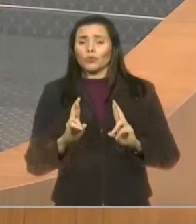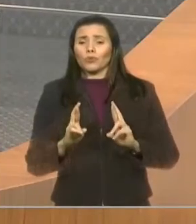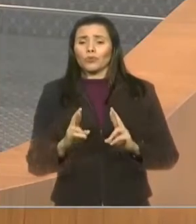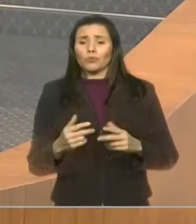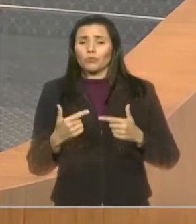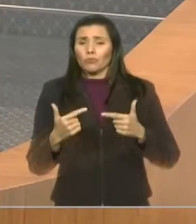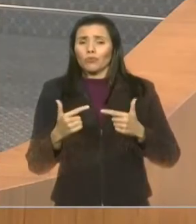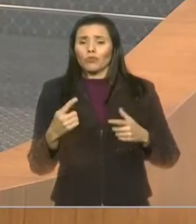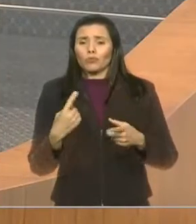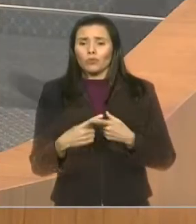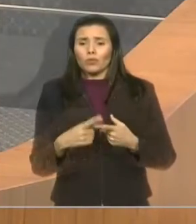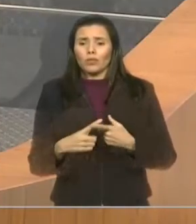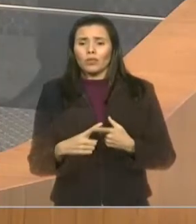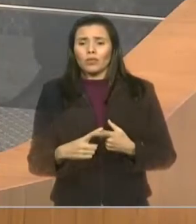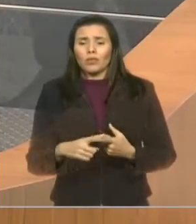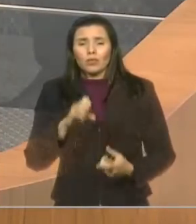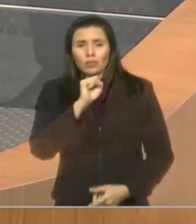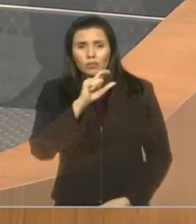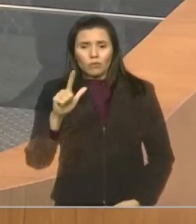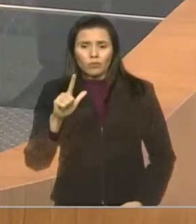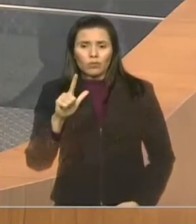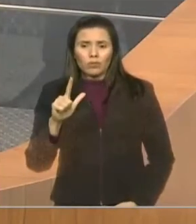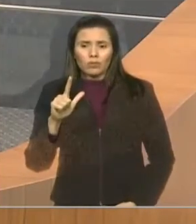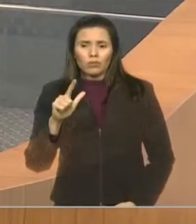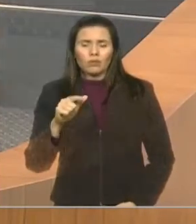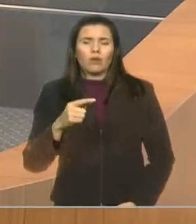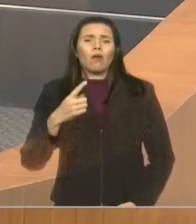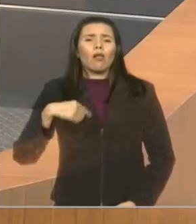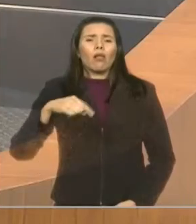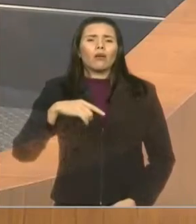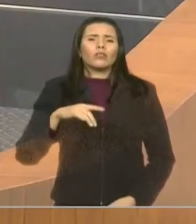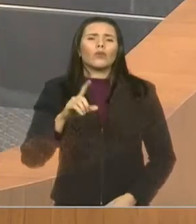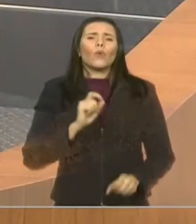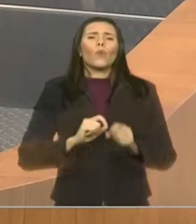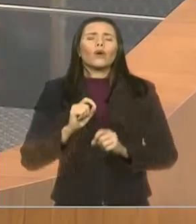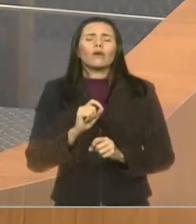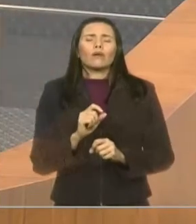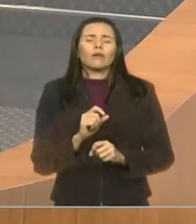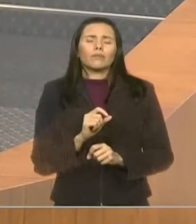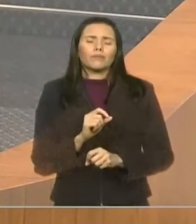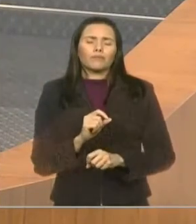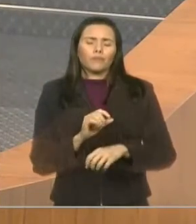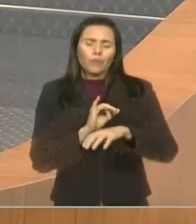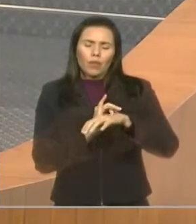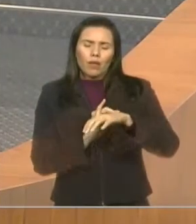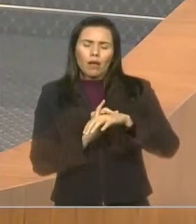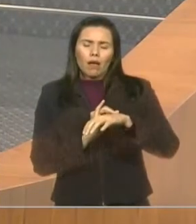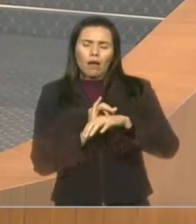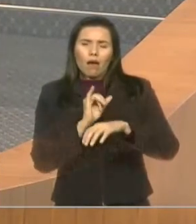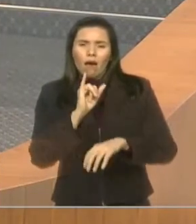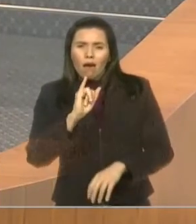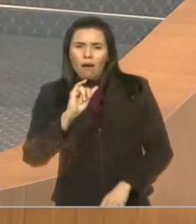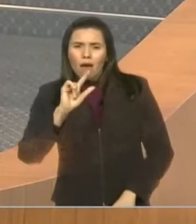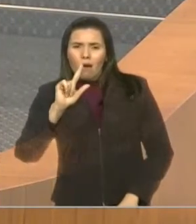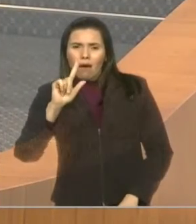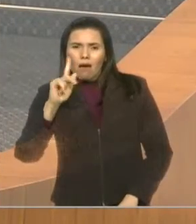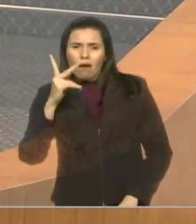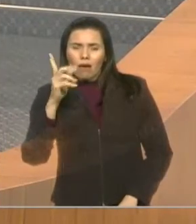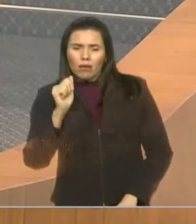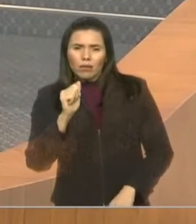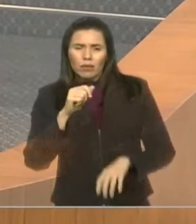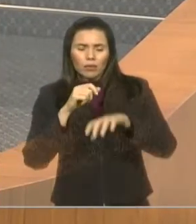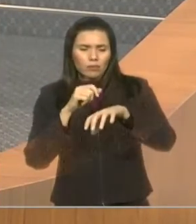no meio de uma ilha e com uma farta rede de drenagem natural, não